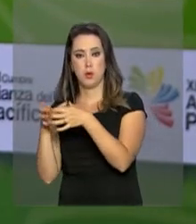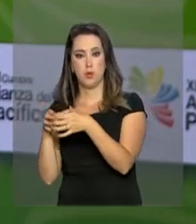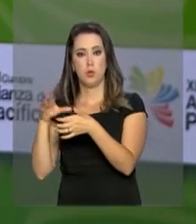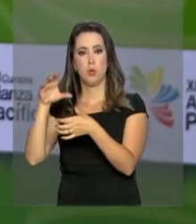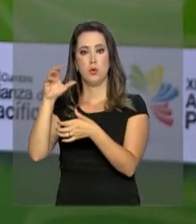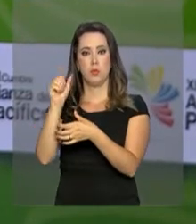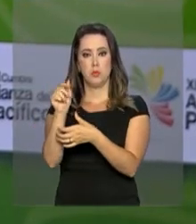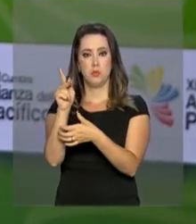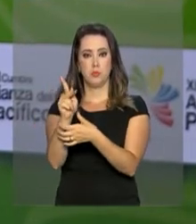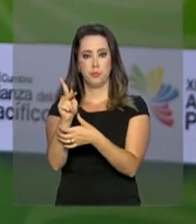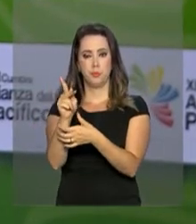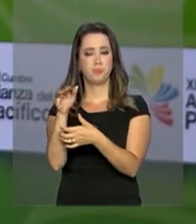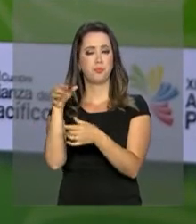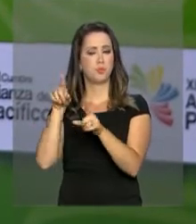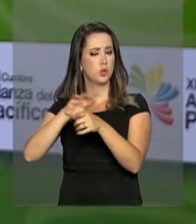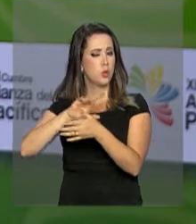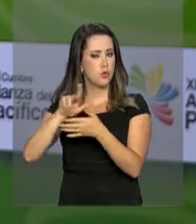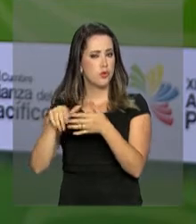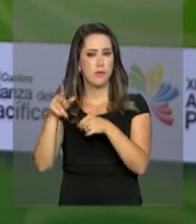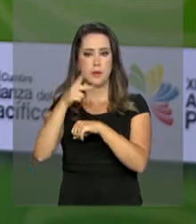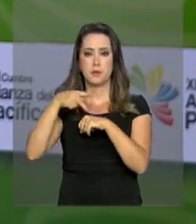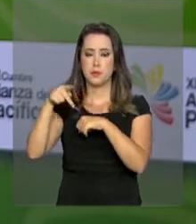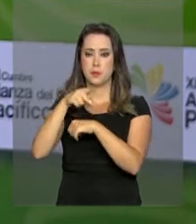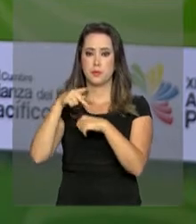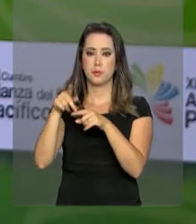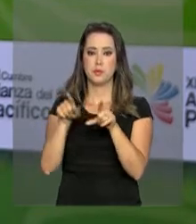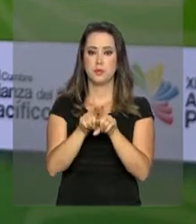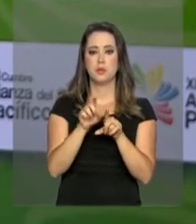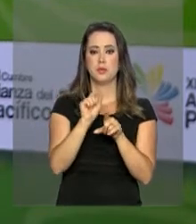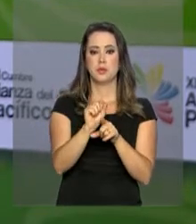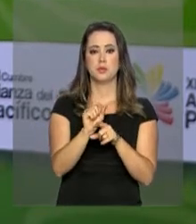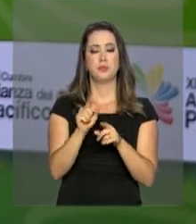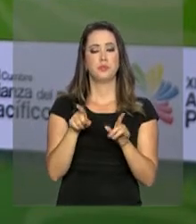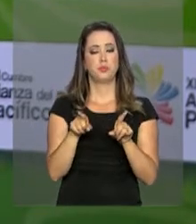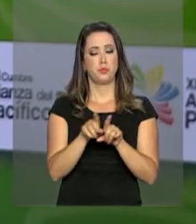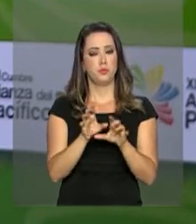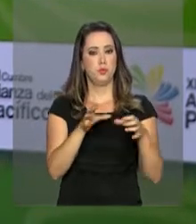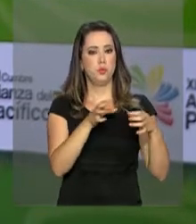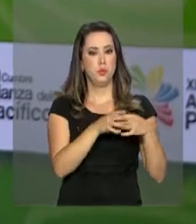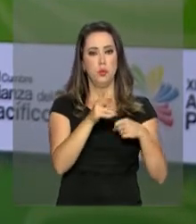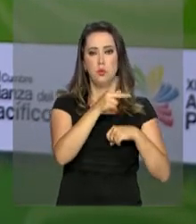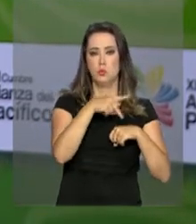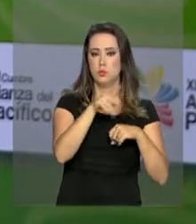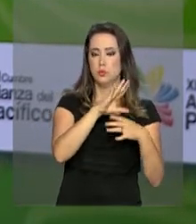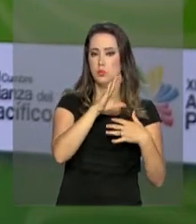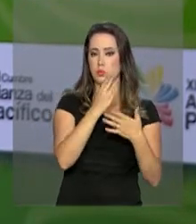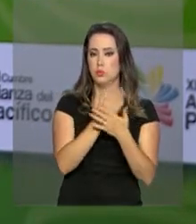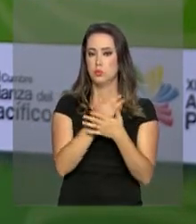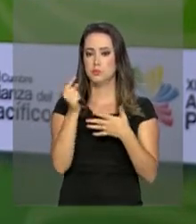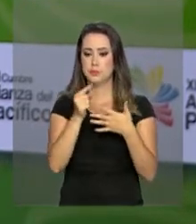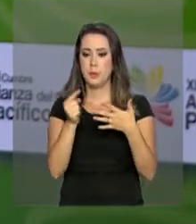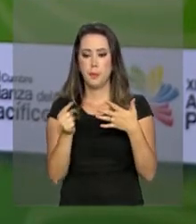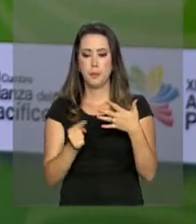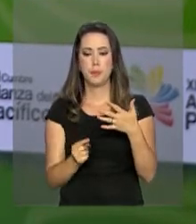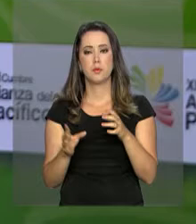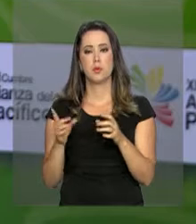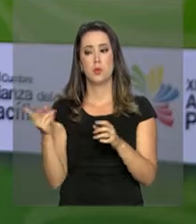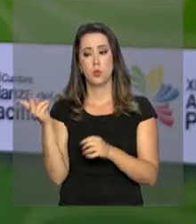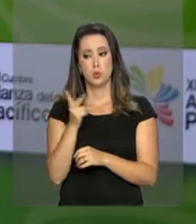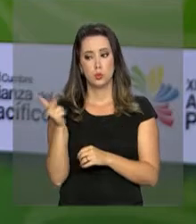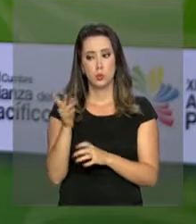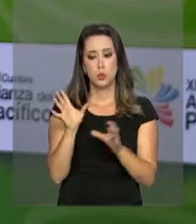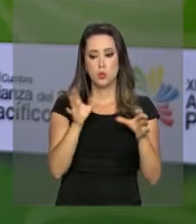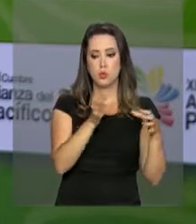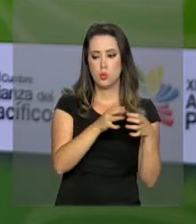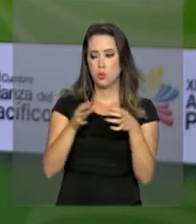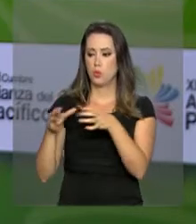Pacífico, Chile, Peru, Colômbia, México, Mercosul, Uruguai, Paraguai, Argentina e Brasil. Então, o principal ponto